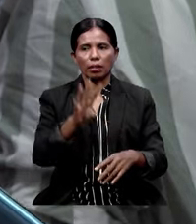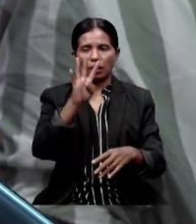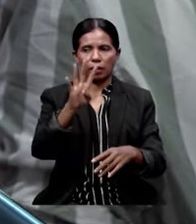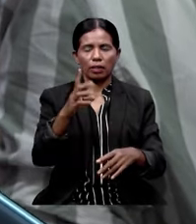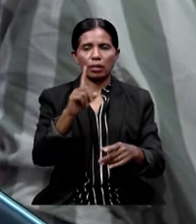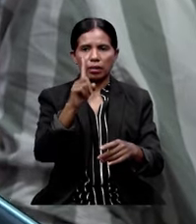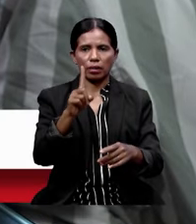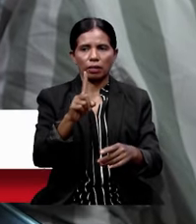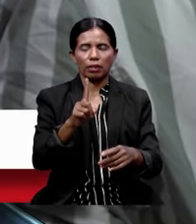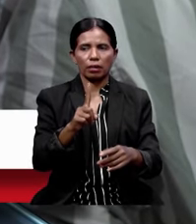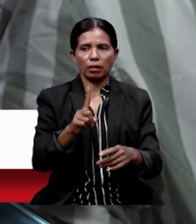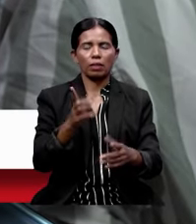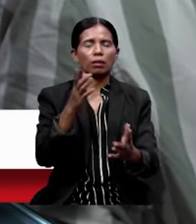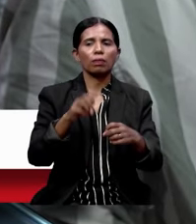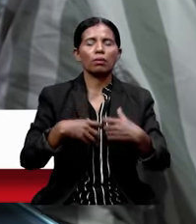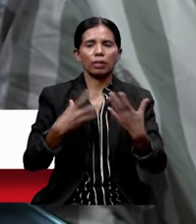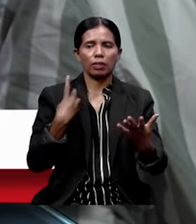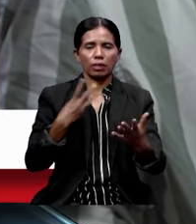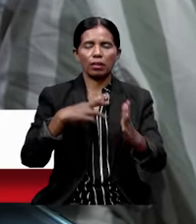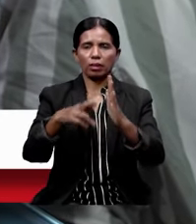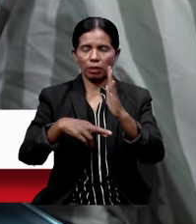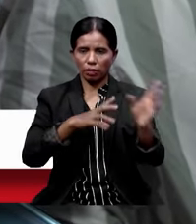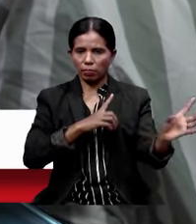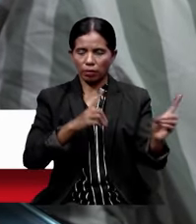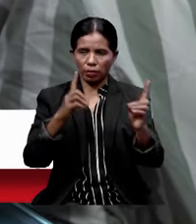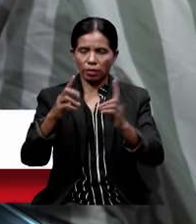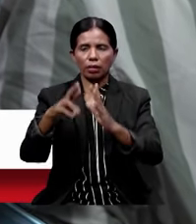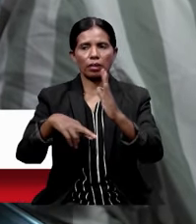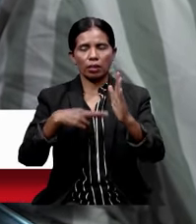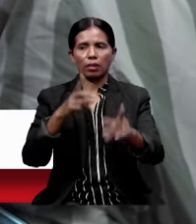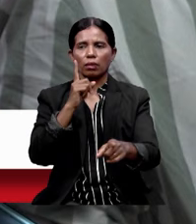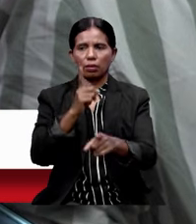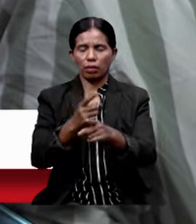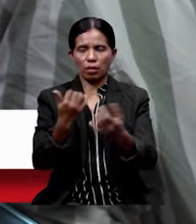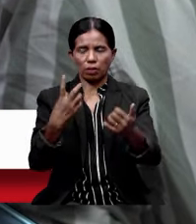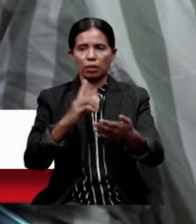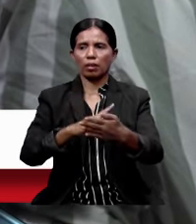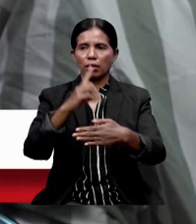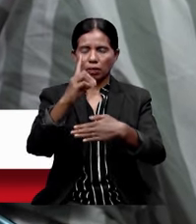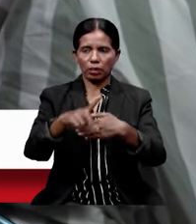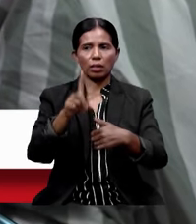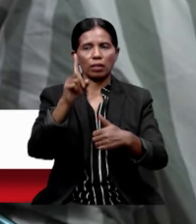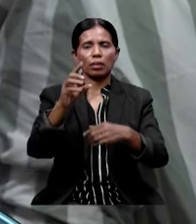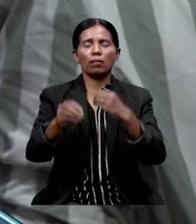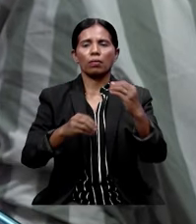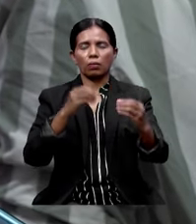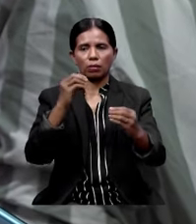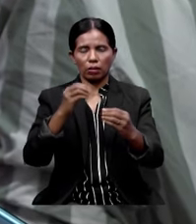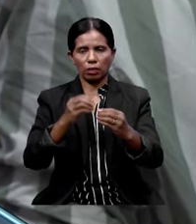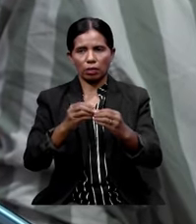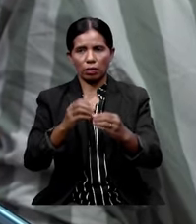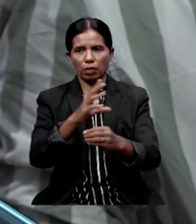ida maka on sama kita nya regulamento ba implementasan regas origin agora kita desenvol bela ida maka kona ba